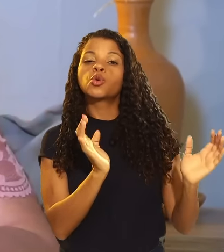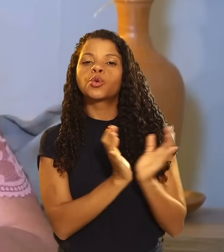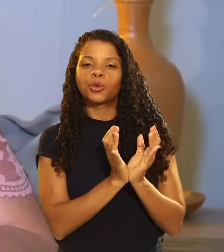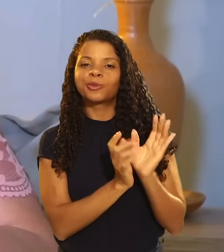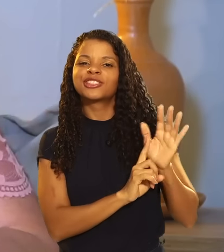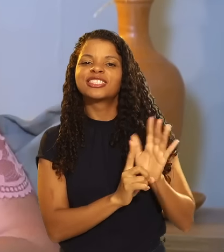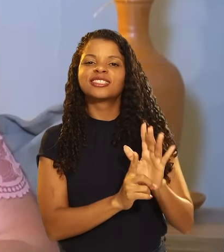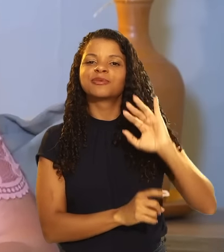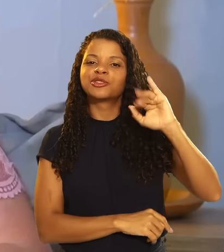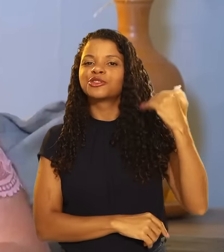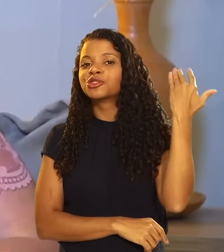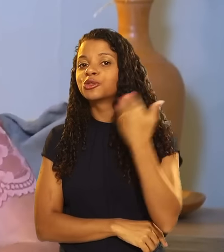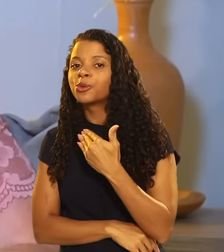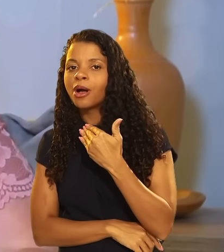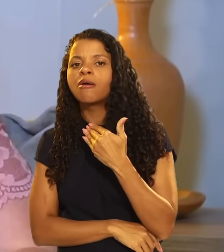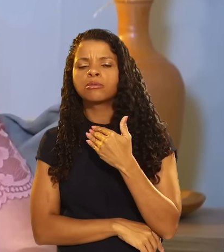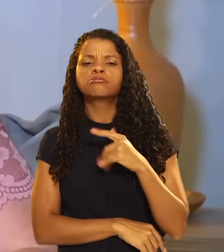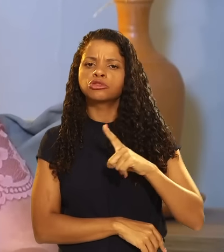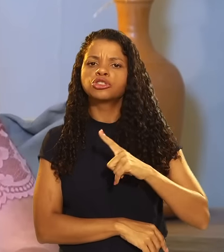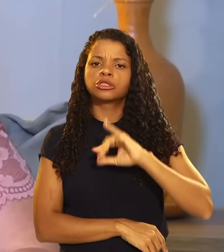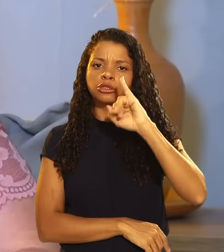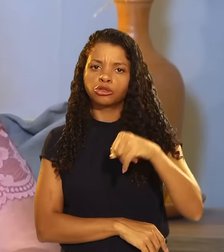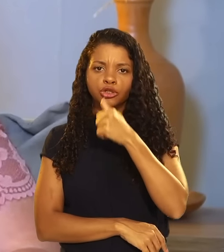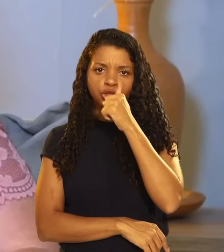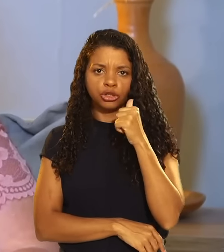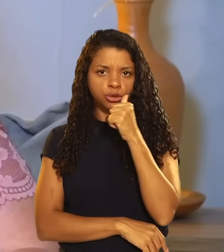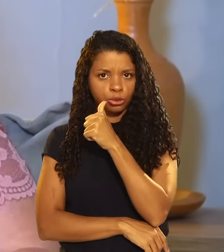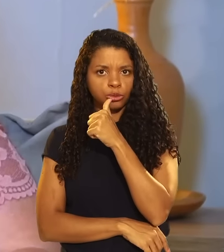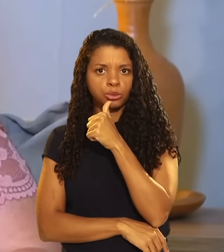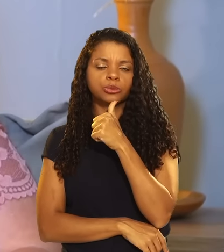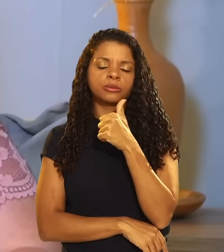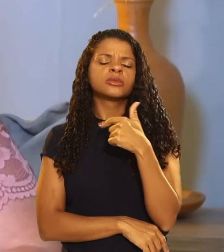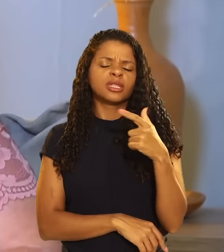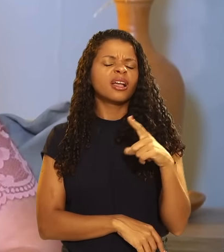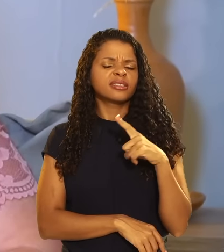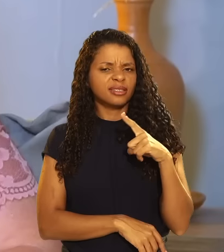lá no templo jejuavam, e o jejum tinha lá o seu motivo, né?